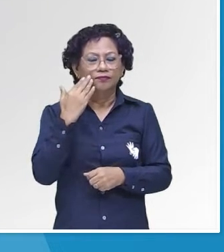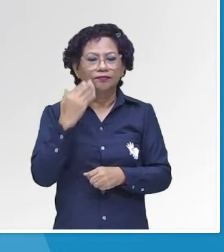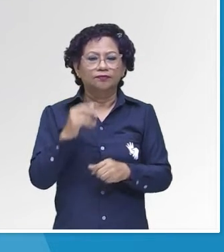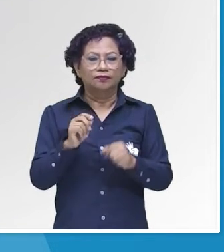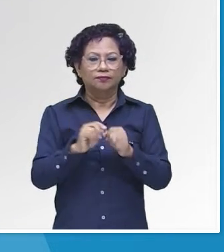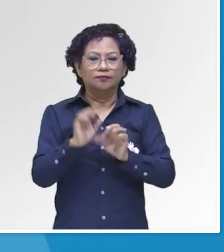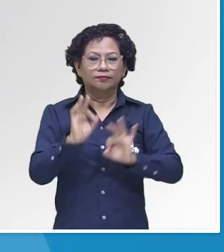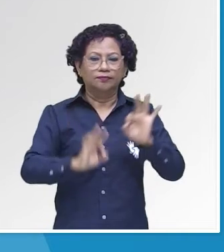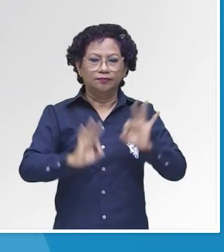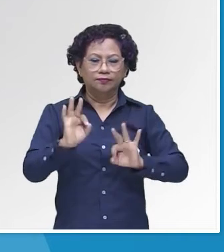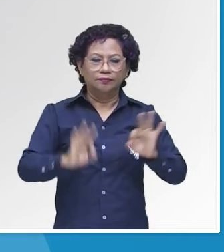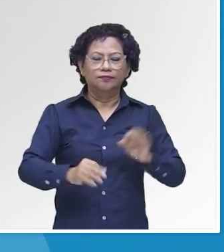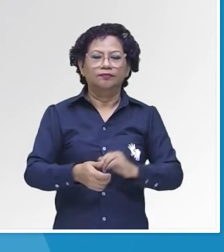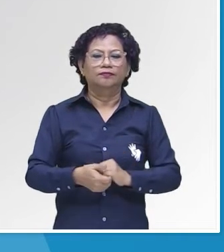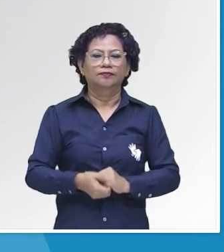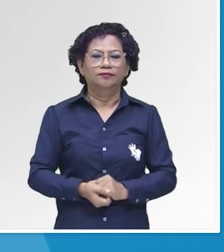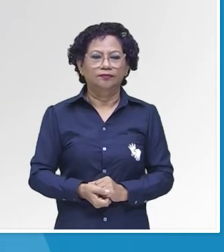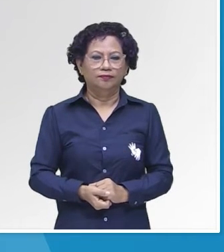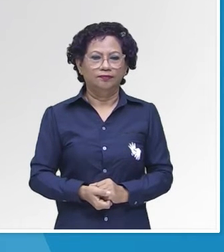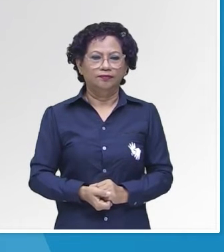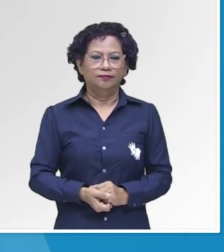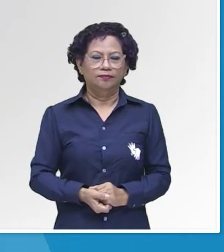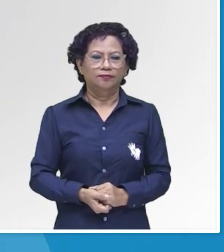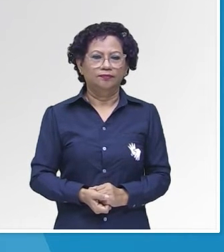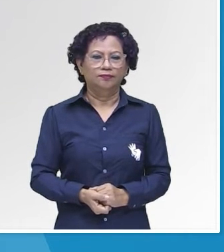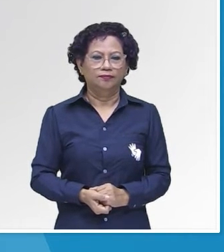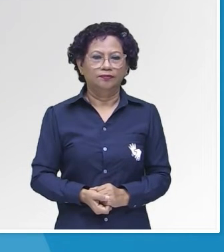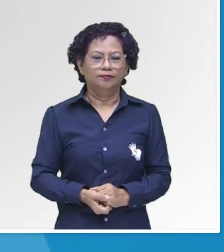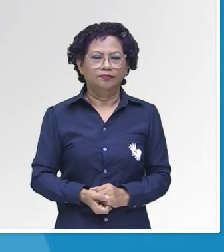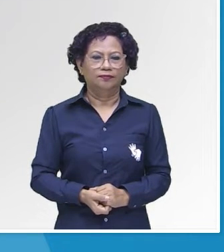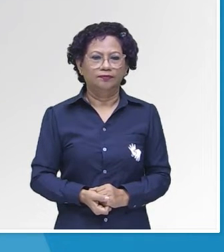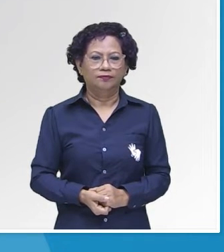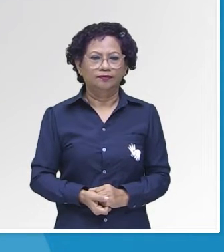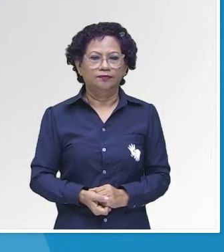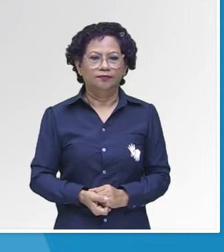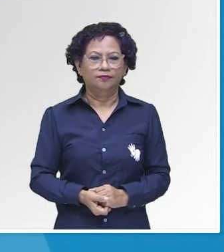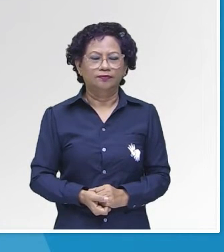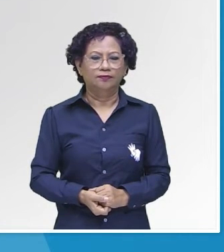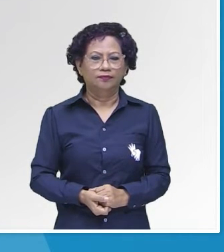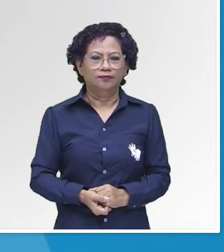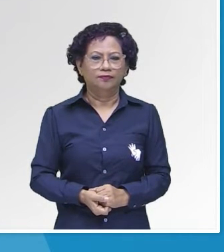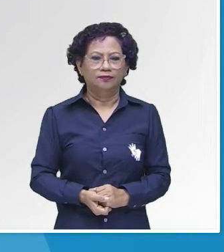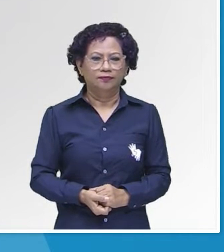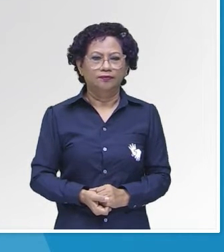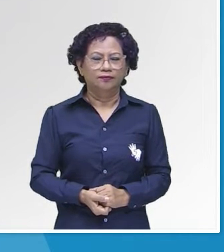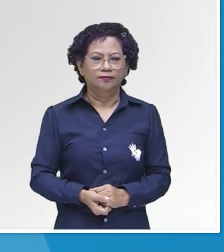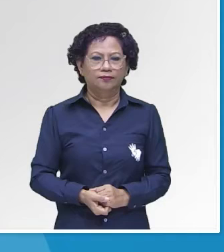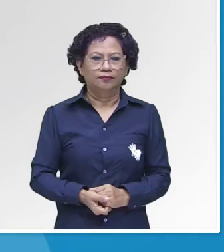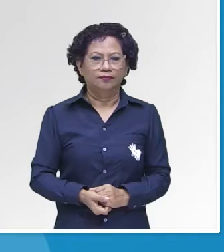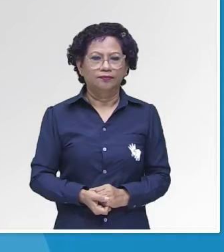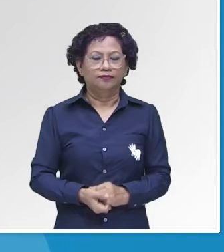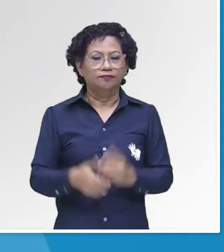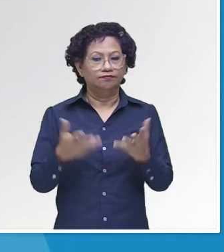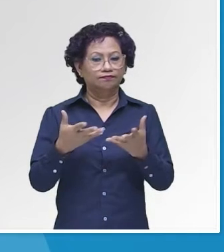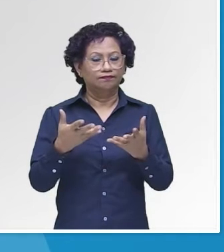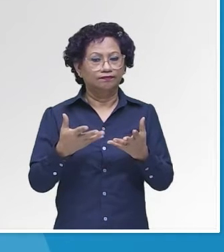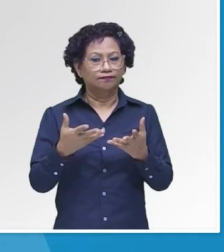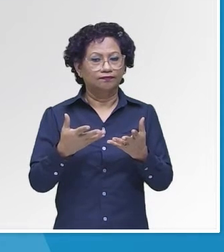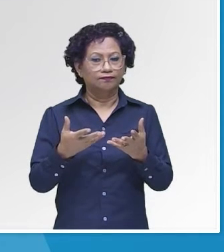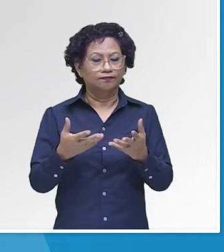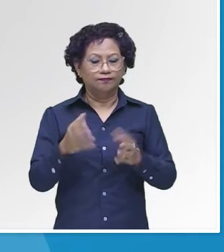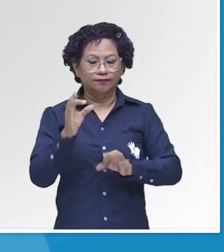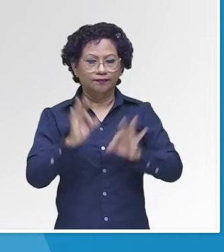gols marcados, trouxe para vocês então, olha só, vamos somar os valores e tivemos então